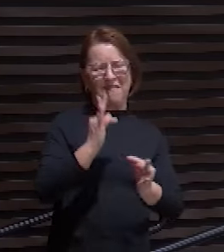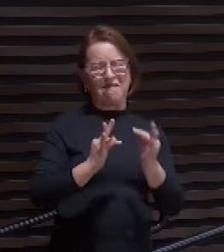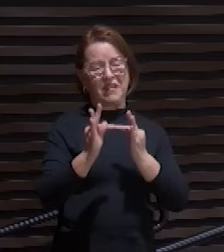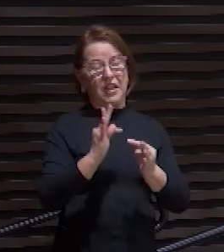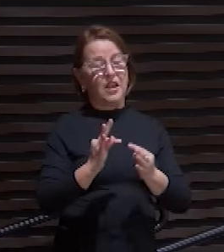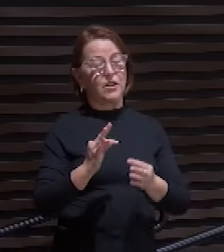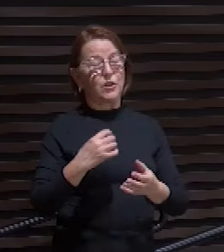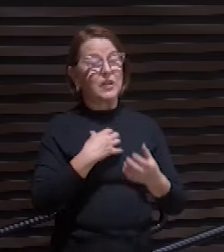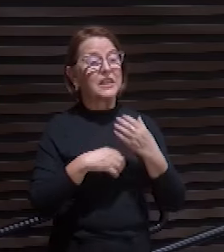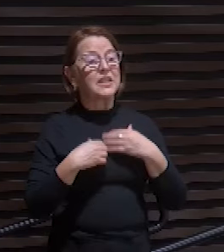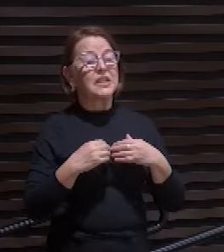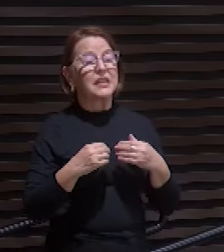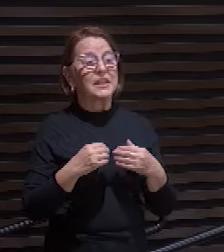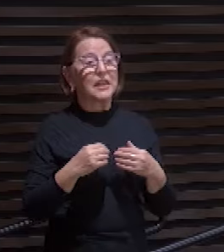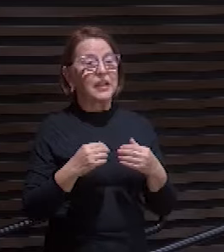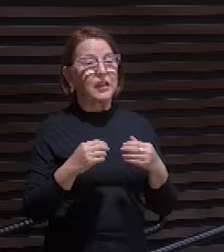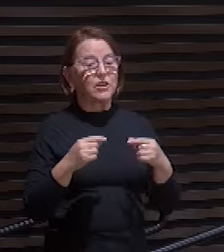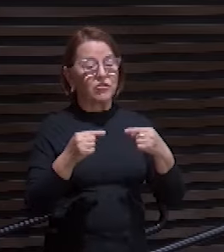biblicamente?